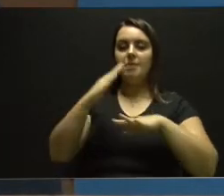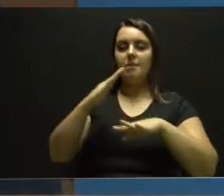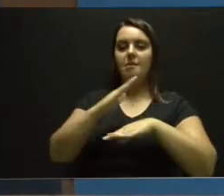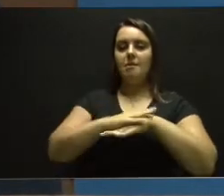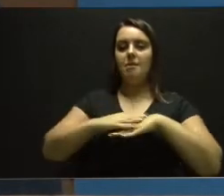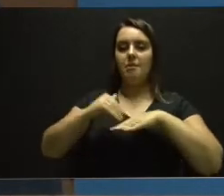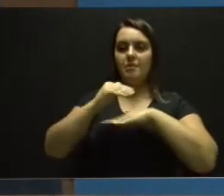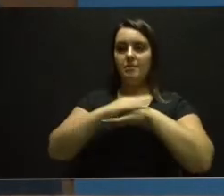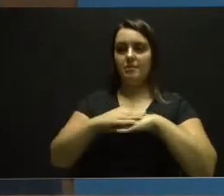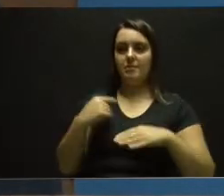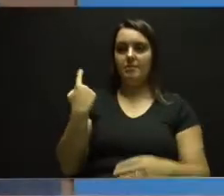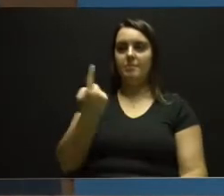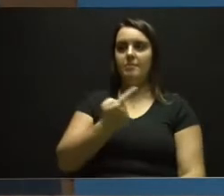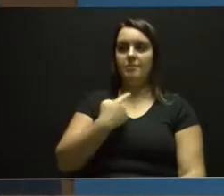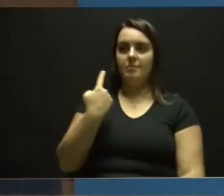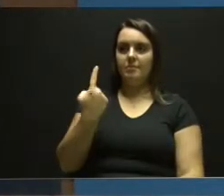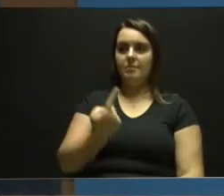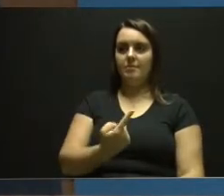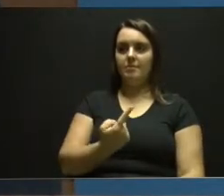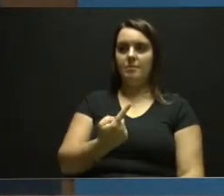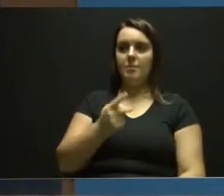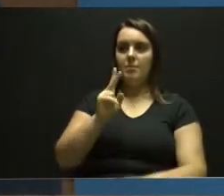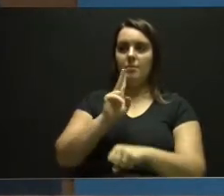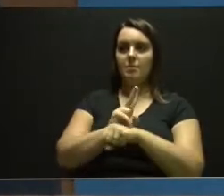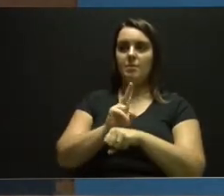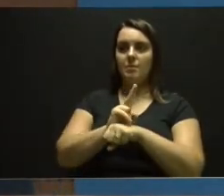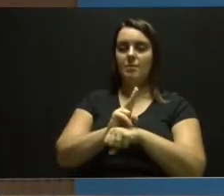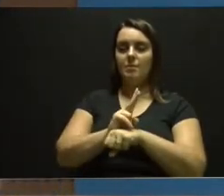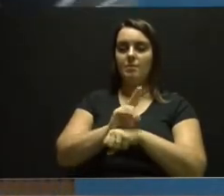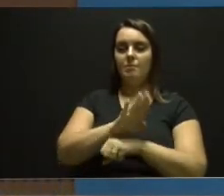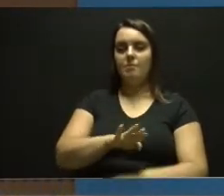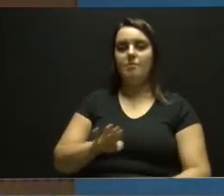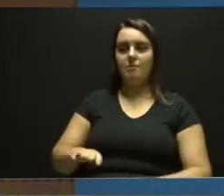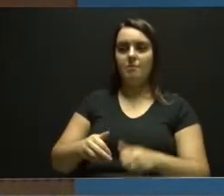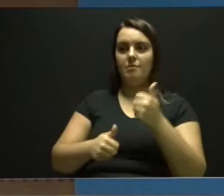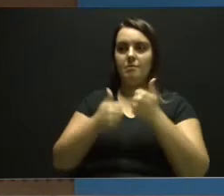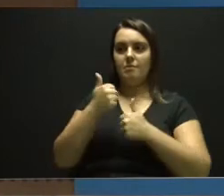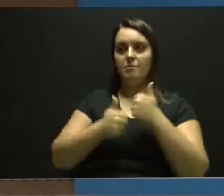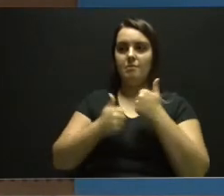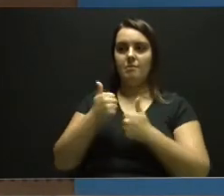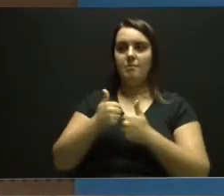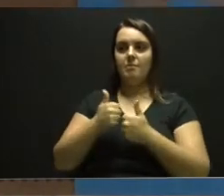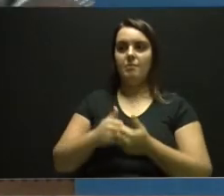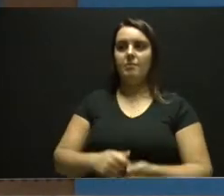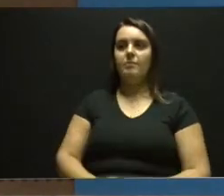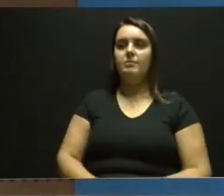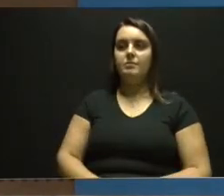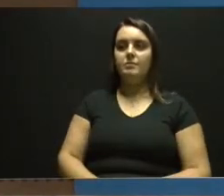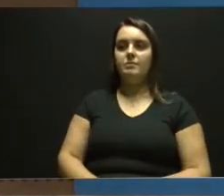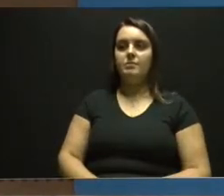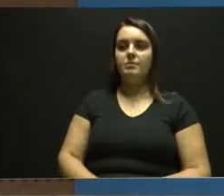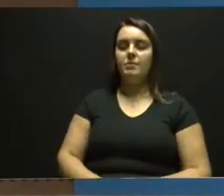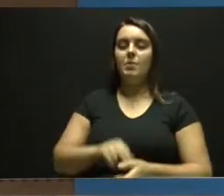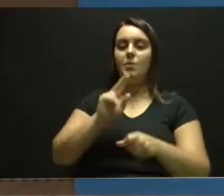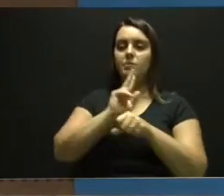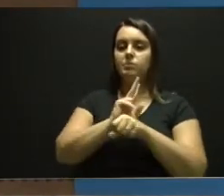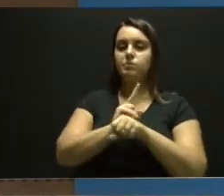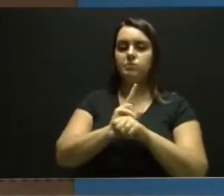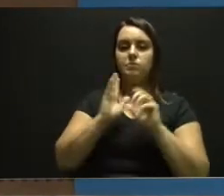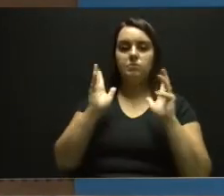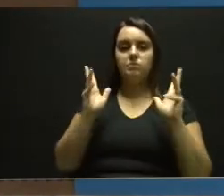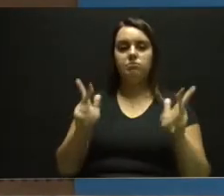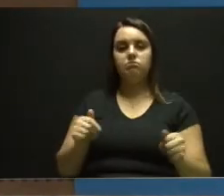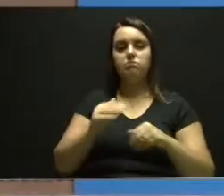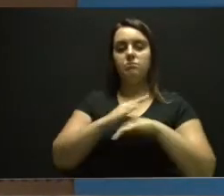pra gente cuidar das crianças cuidar do esporte como seu lima cuidar de todos com muito